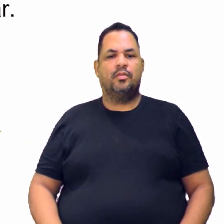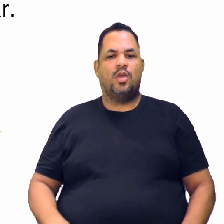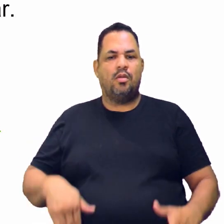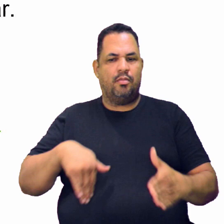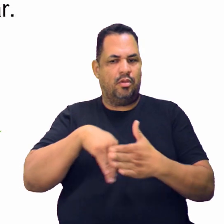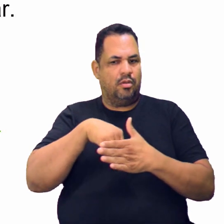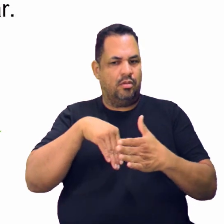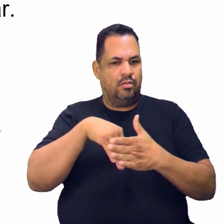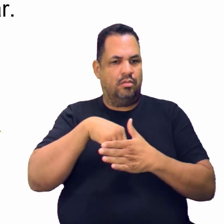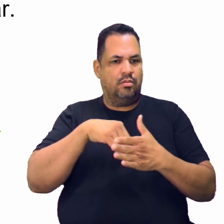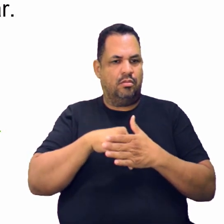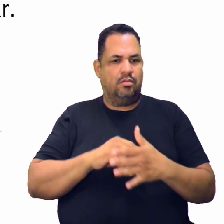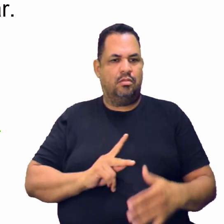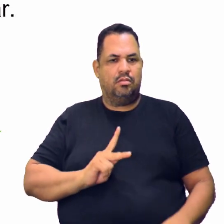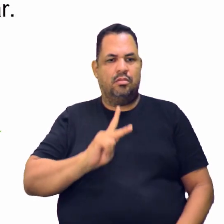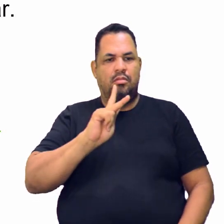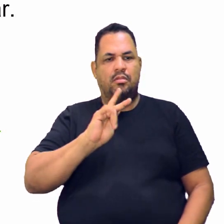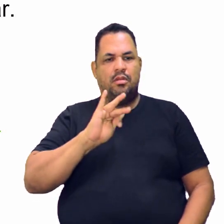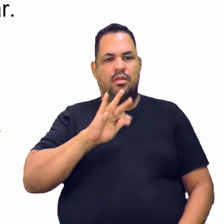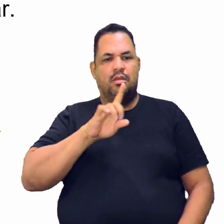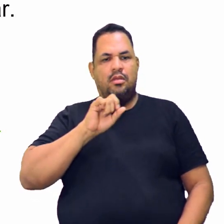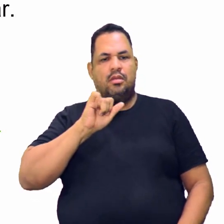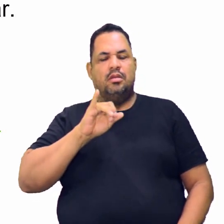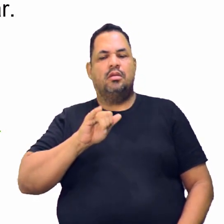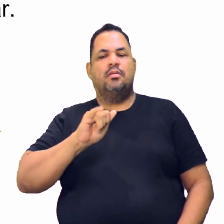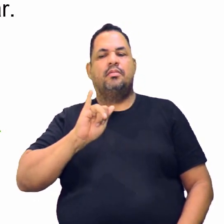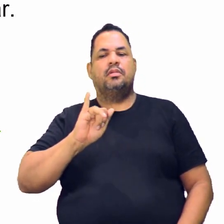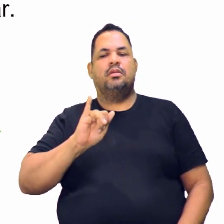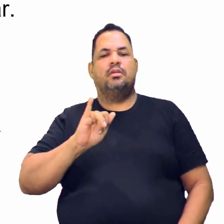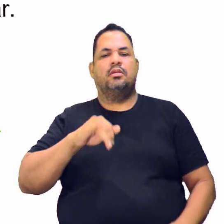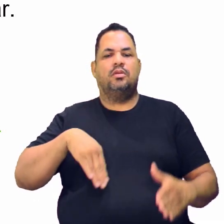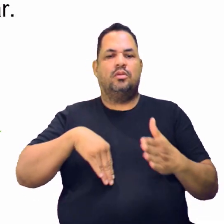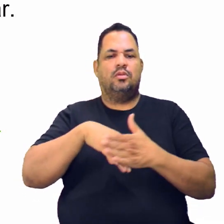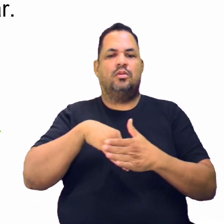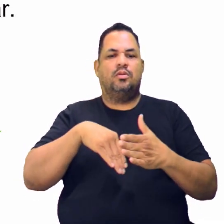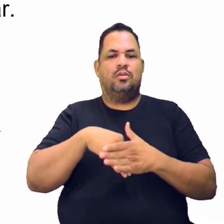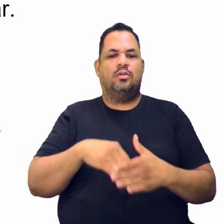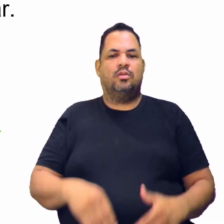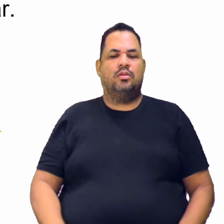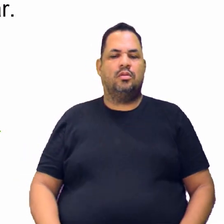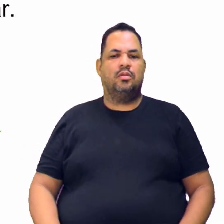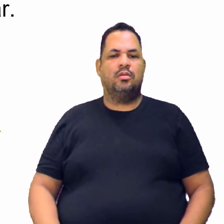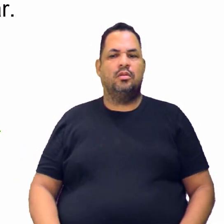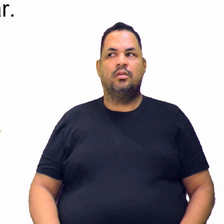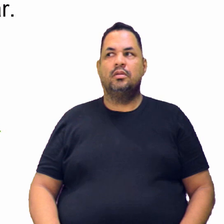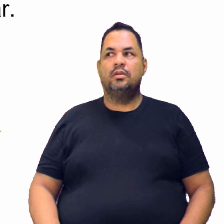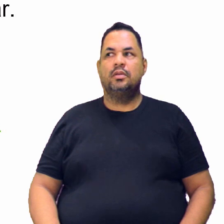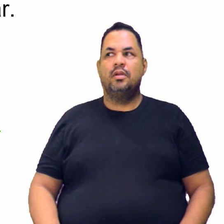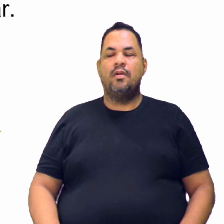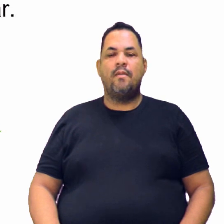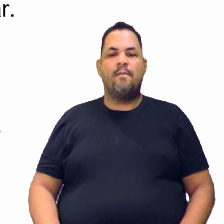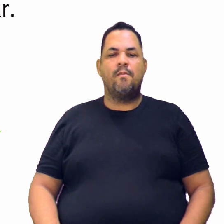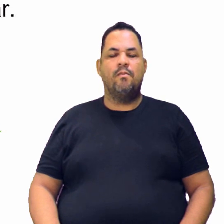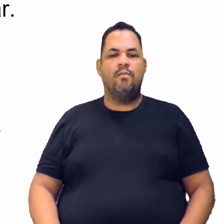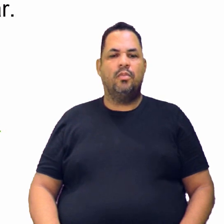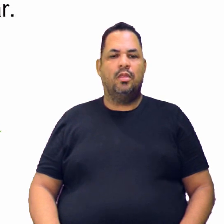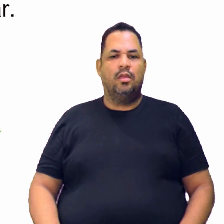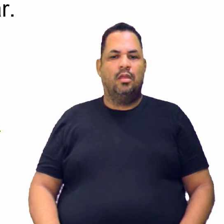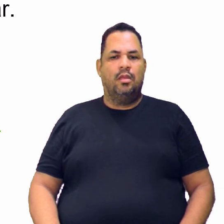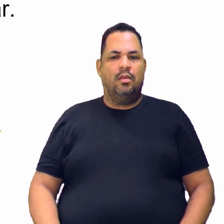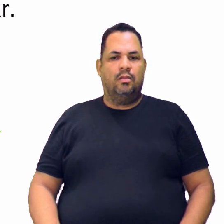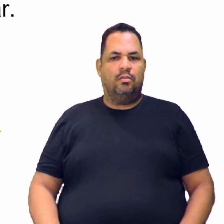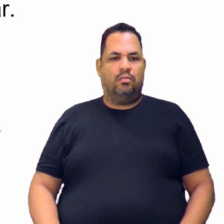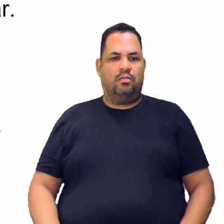bola. Não sei se Caiabe gosta de jogar bola. Opa, Caiabe, deixa eu ver aqui, vou colocar uma